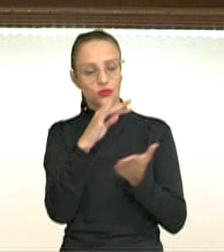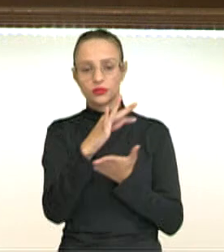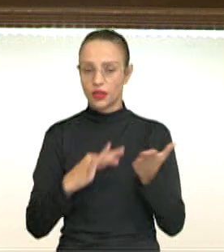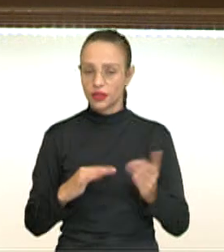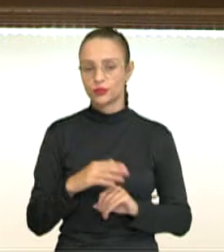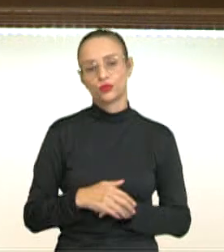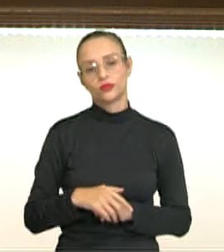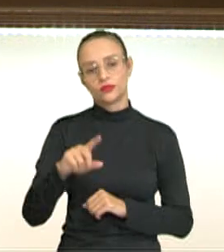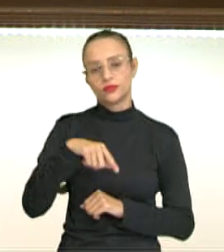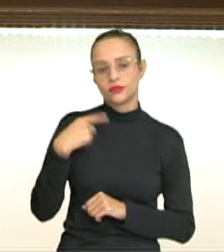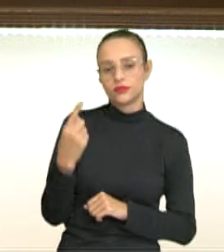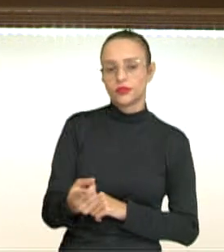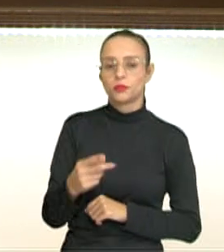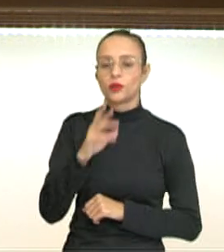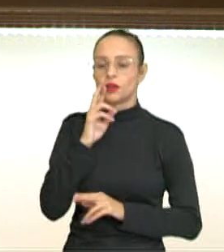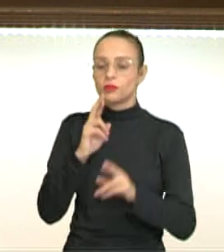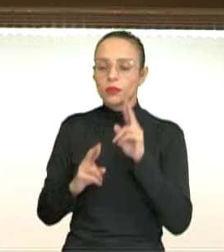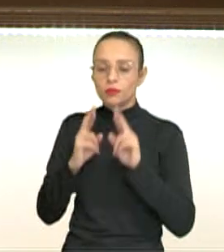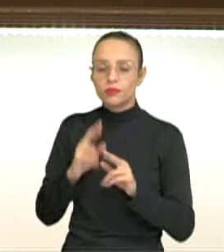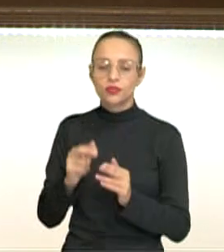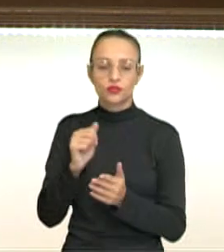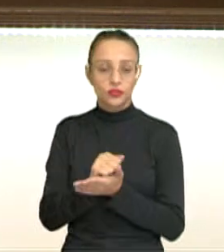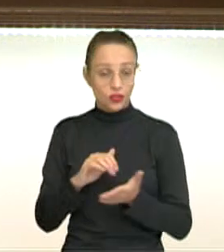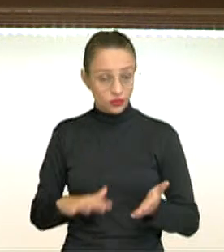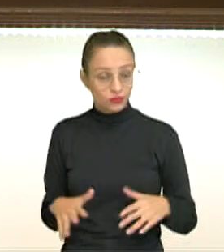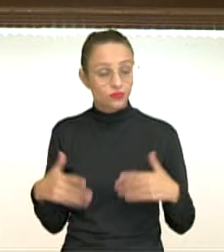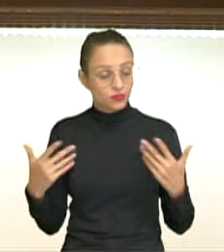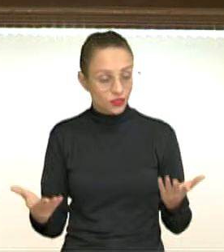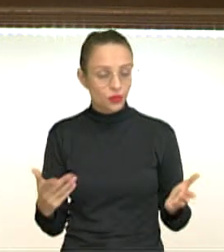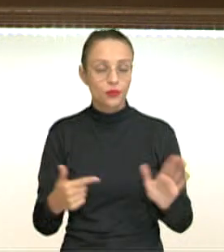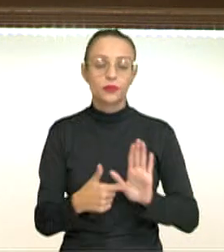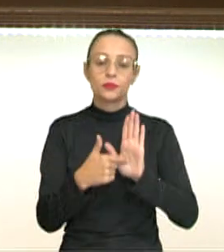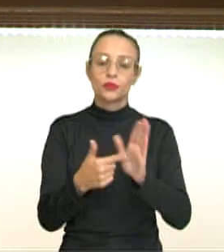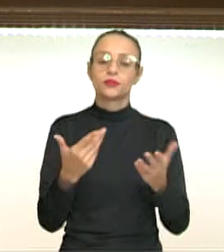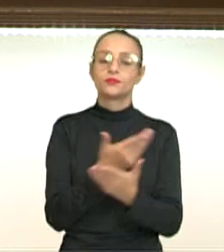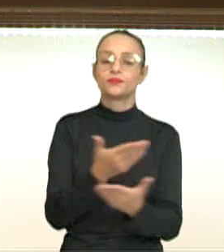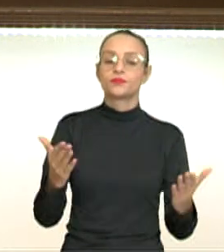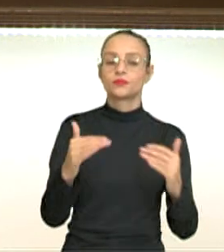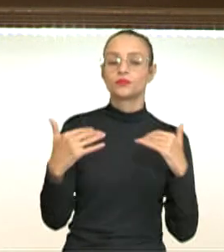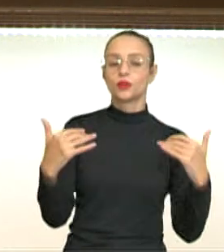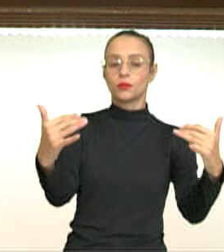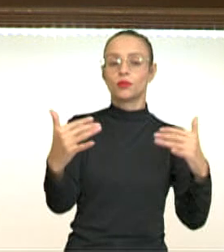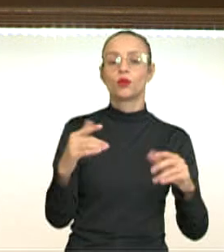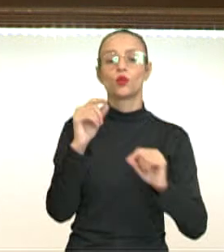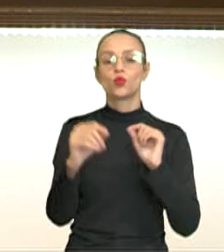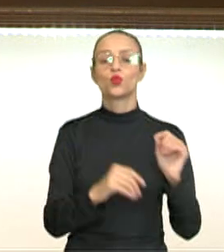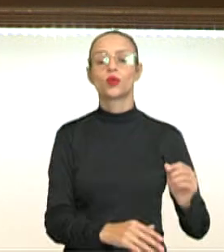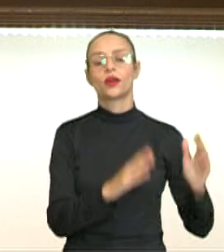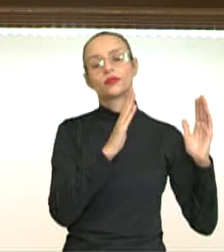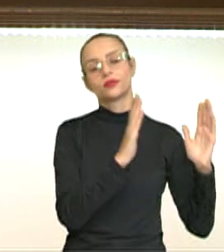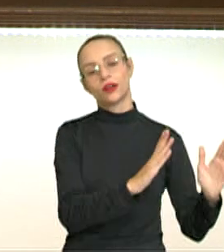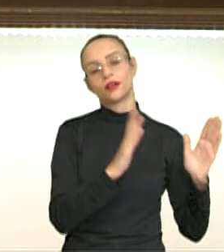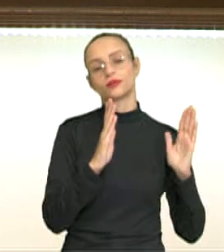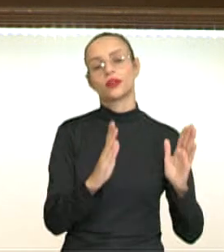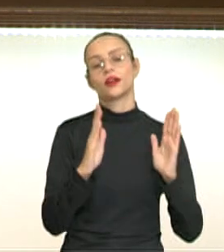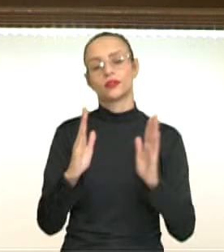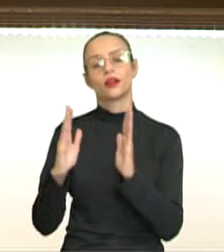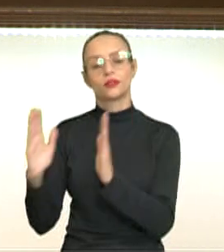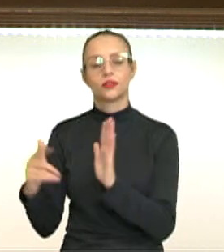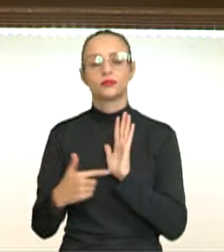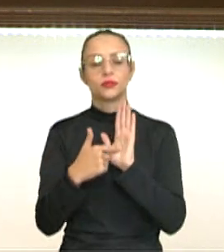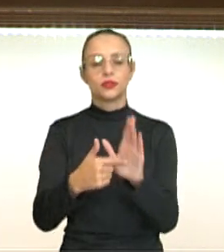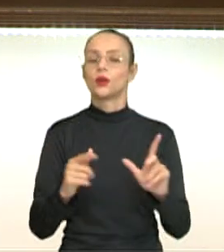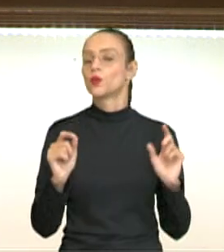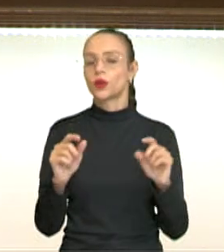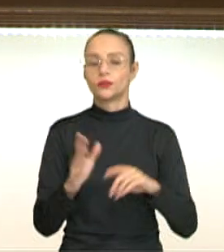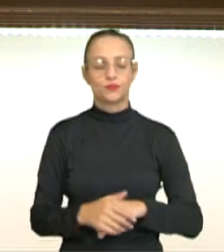texto, depois nós vamos responder questões. Então, mostrando para o público qual é o script da apresentação, o que vai ter